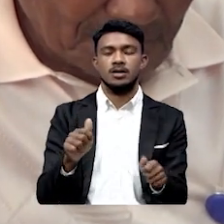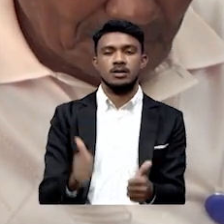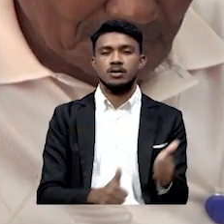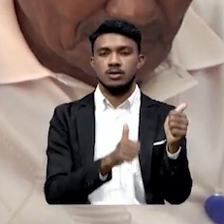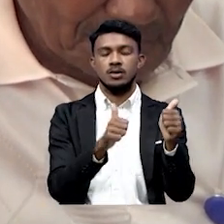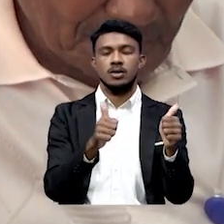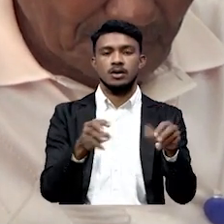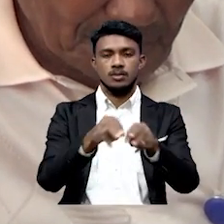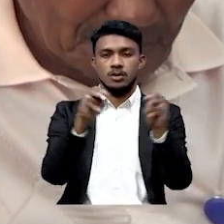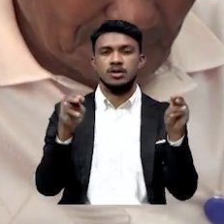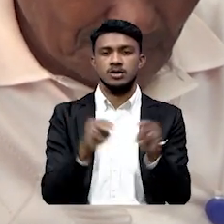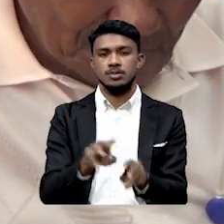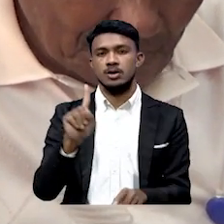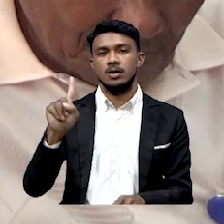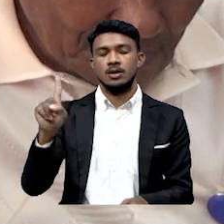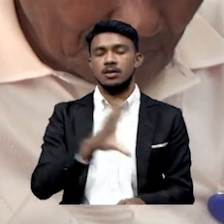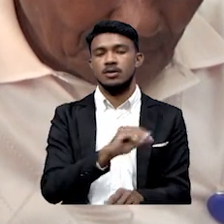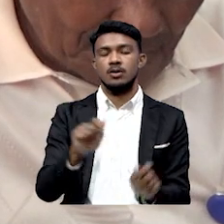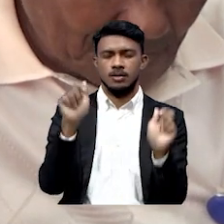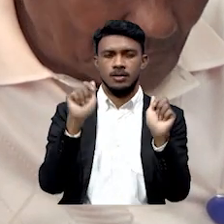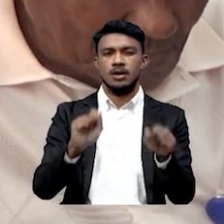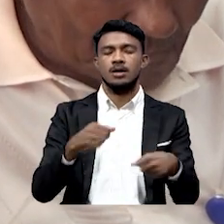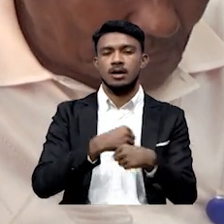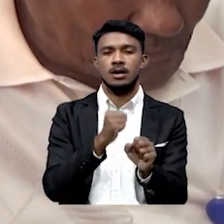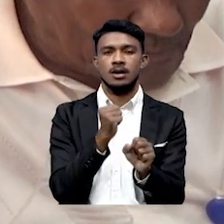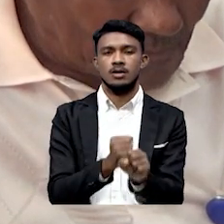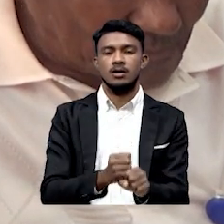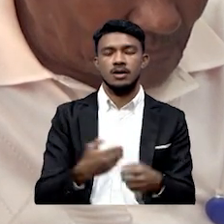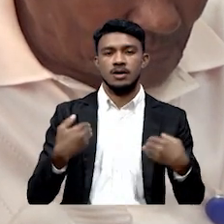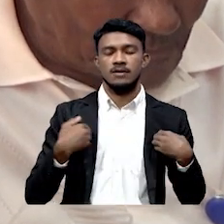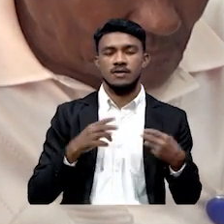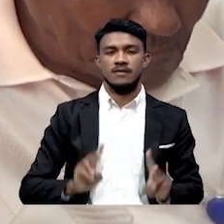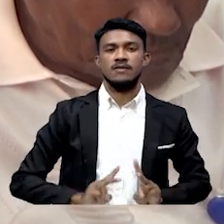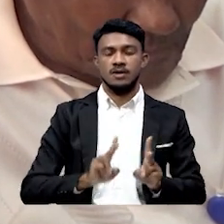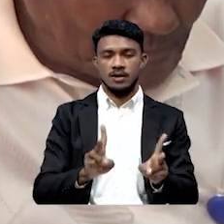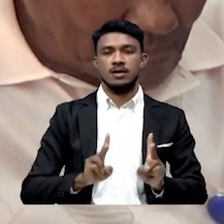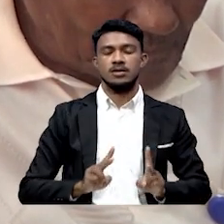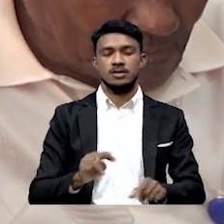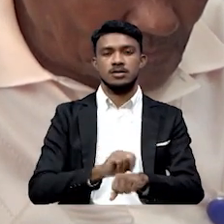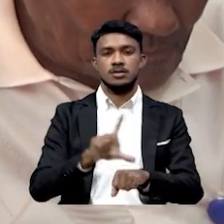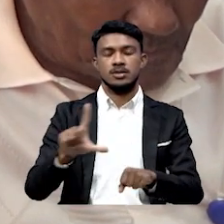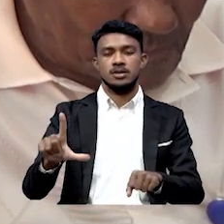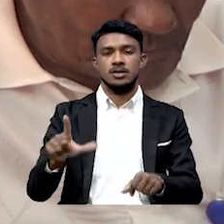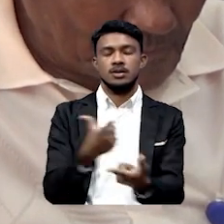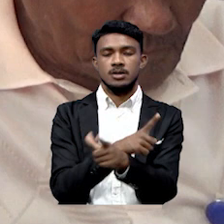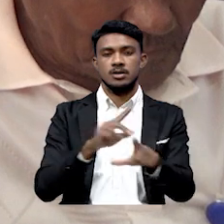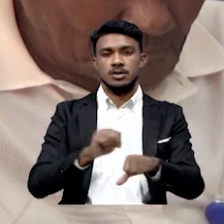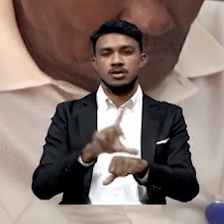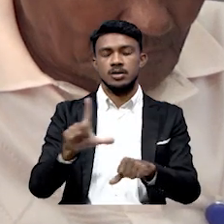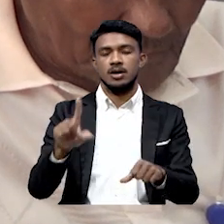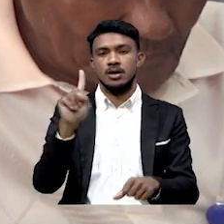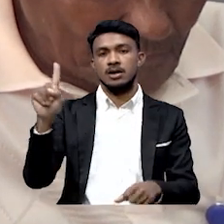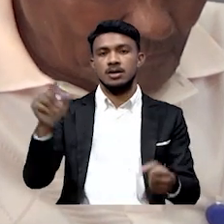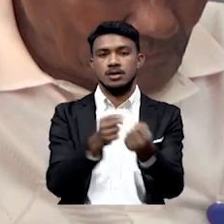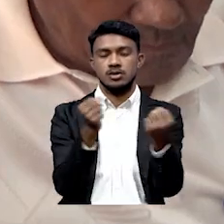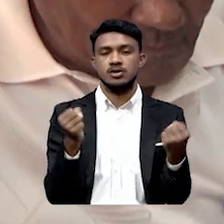município no validação se halau ia combatente Libertação Nacional ida nia suku Moris